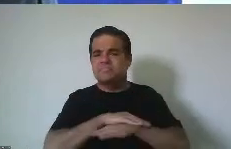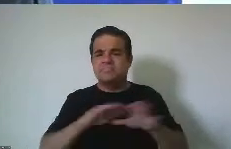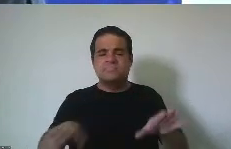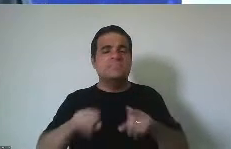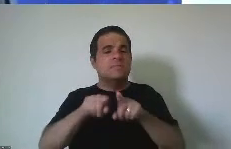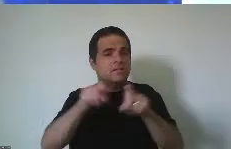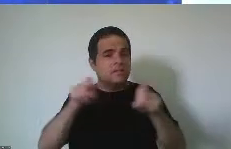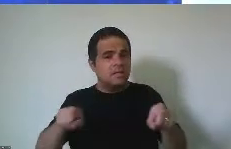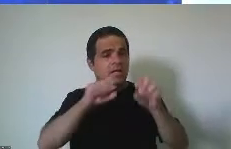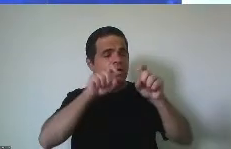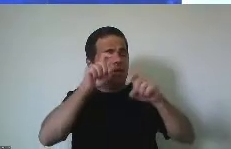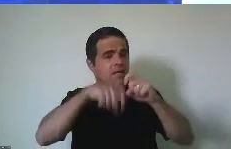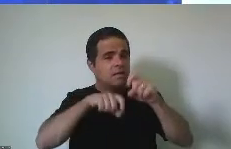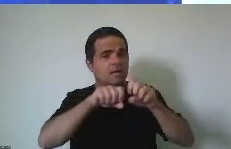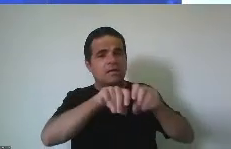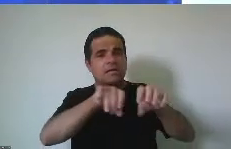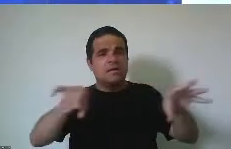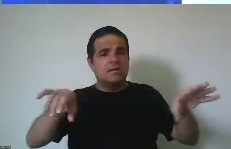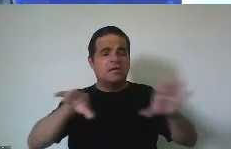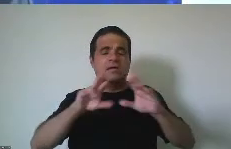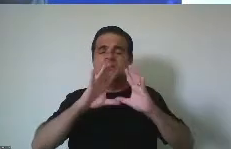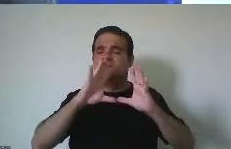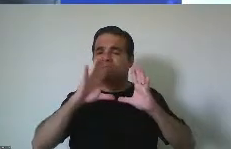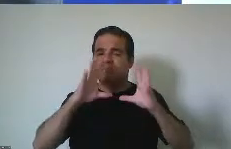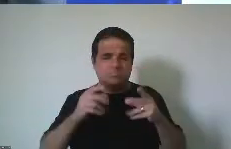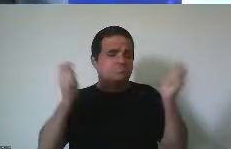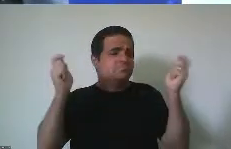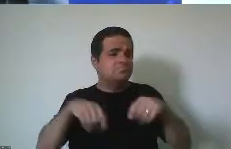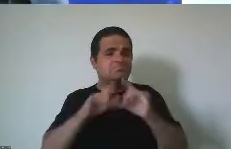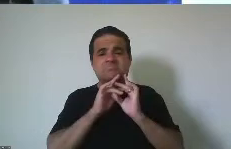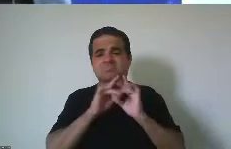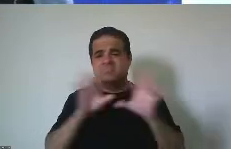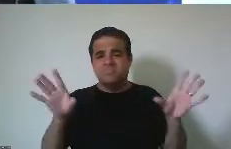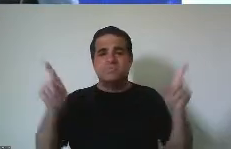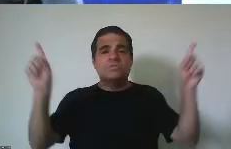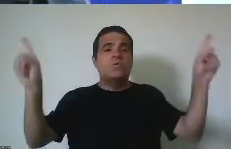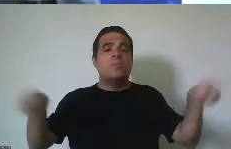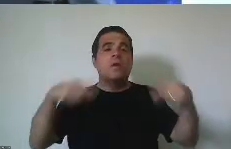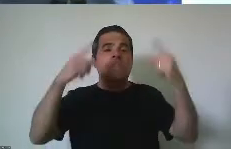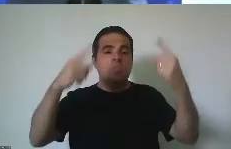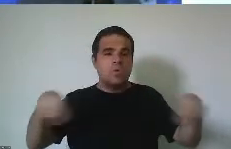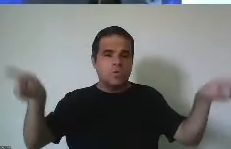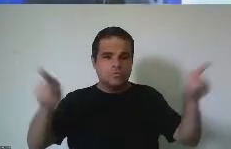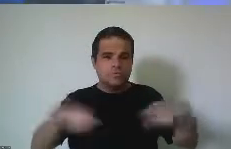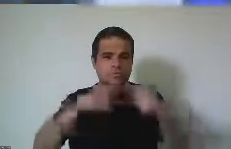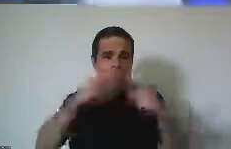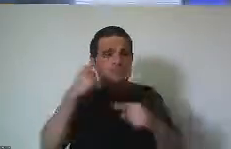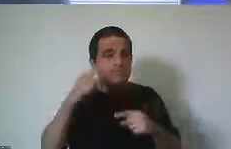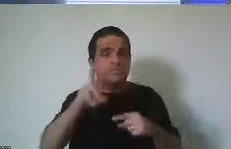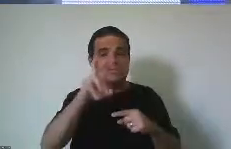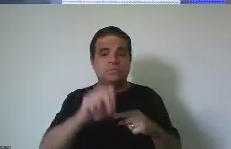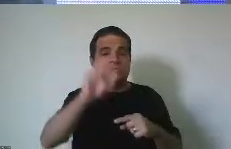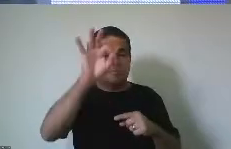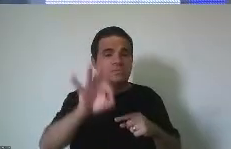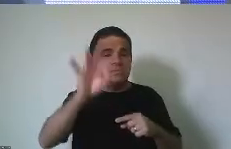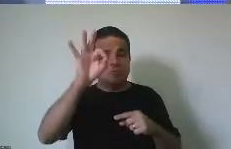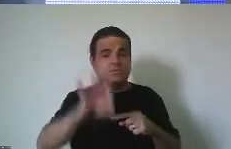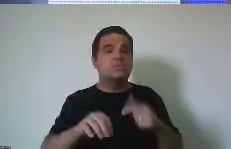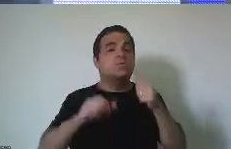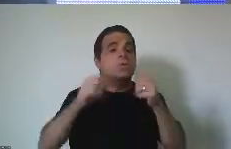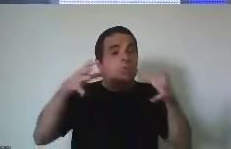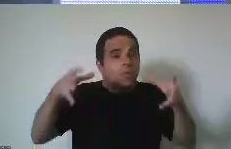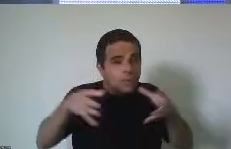sexual e uma busca permanente de ter 50% de pessoas do sexo feminino no nosso